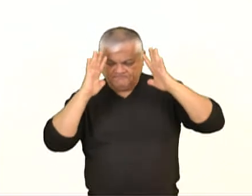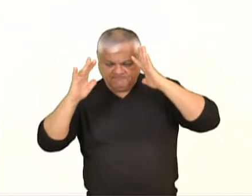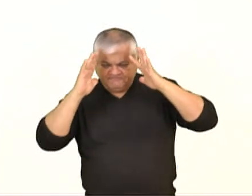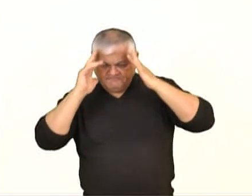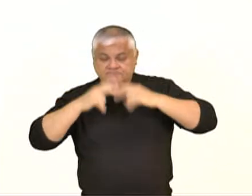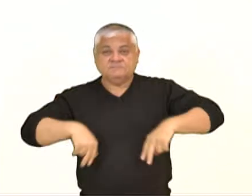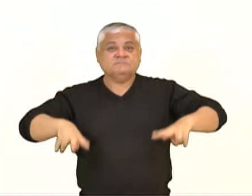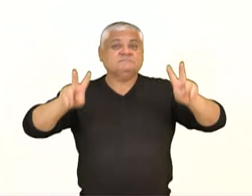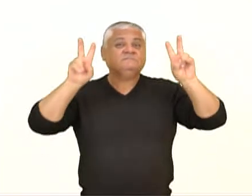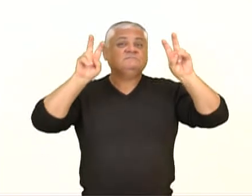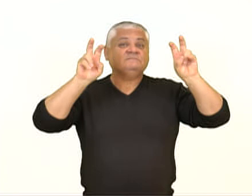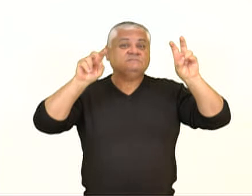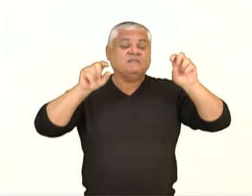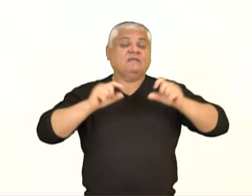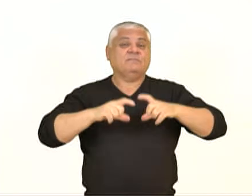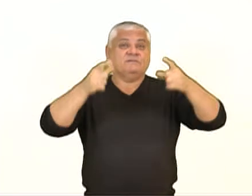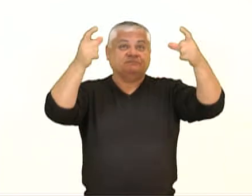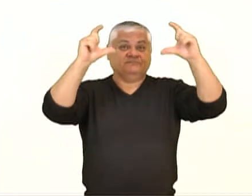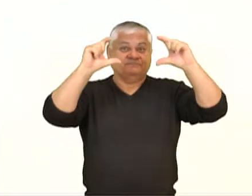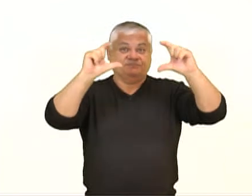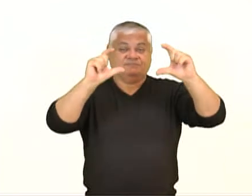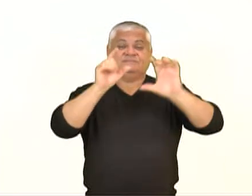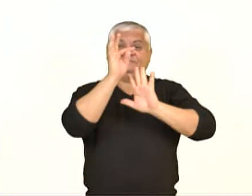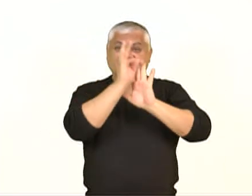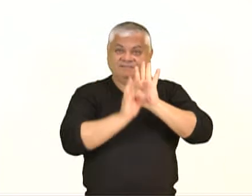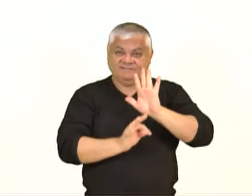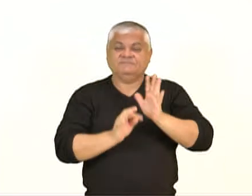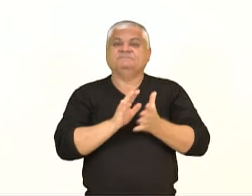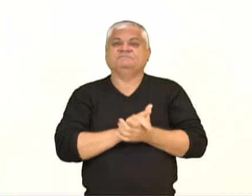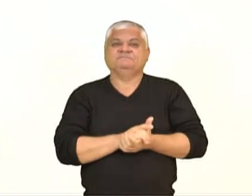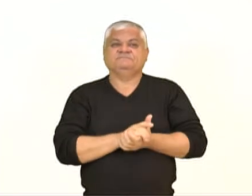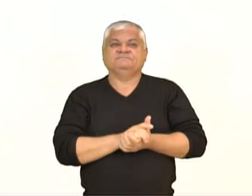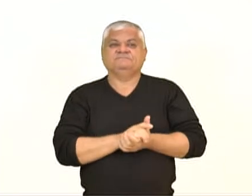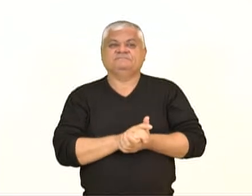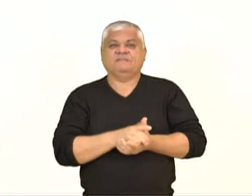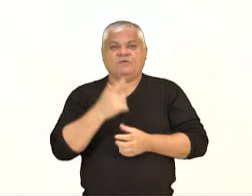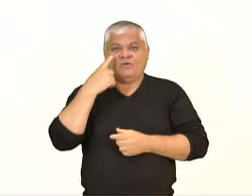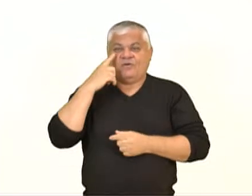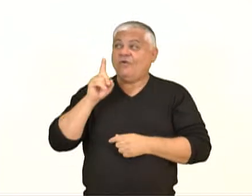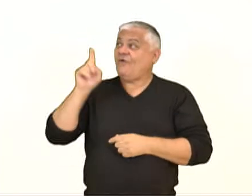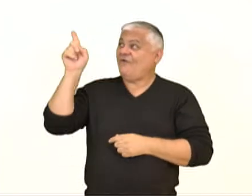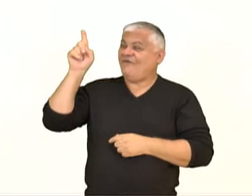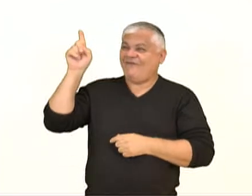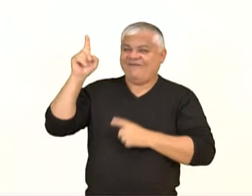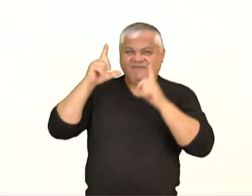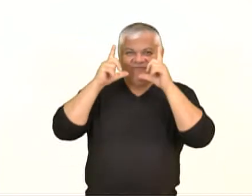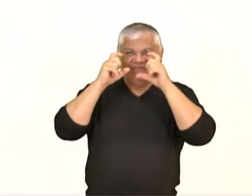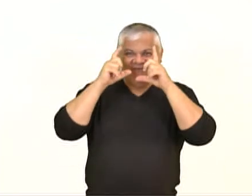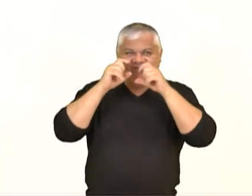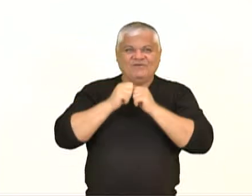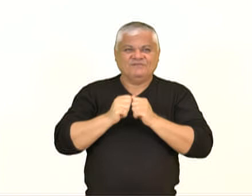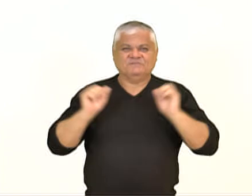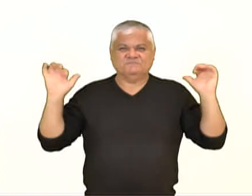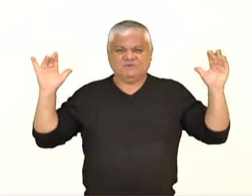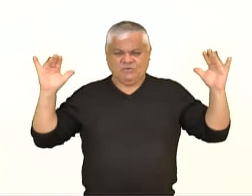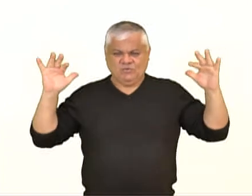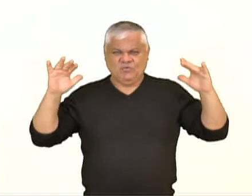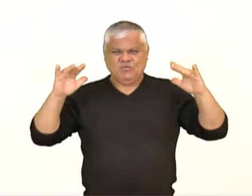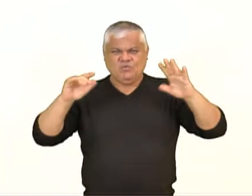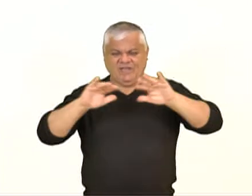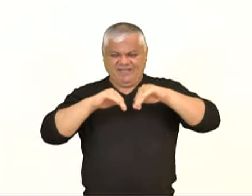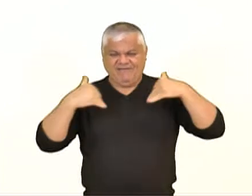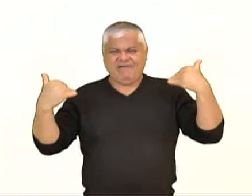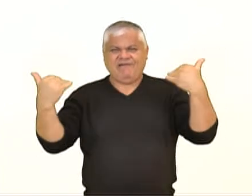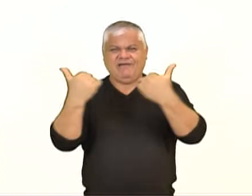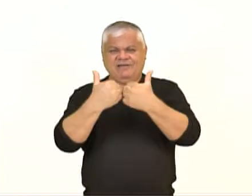abordada, né, o recorte do assunto que a gente chama de tema. Observem a nossa iconografia, a multidão